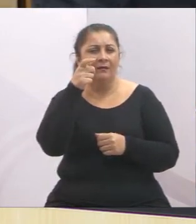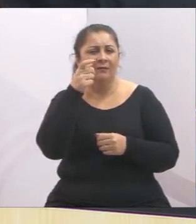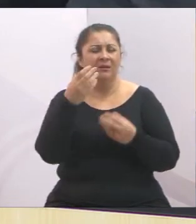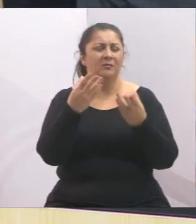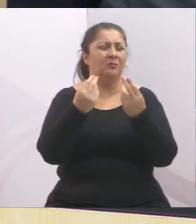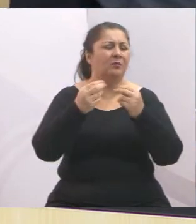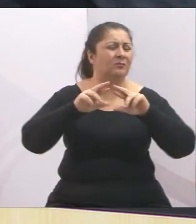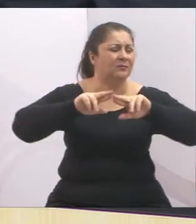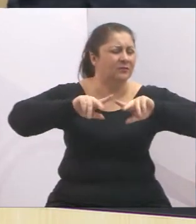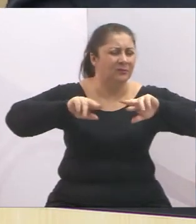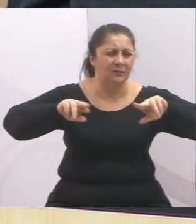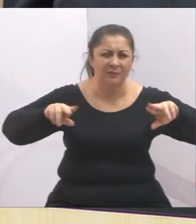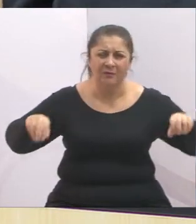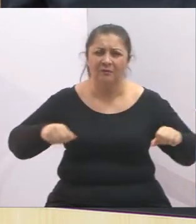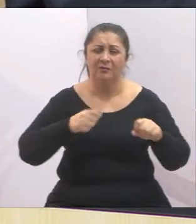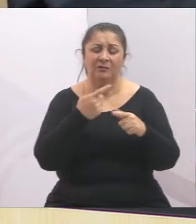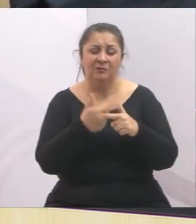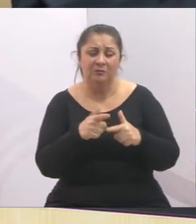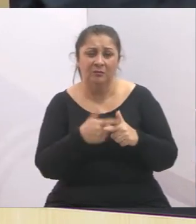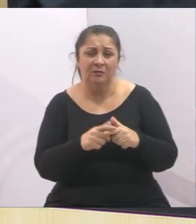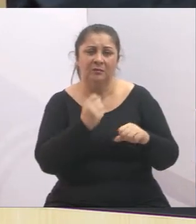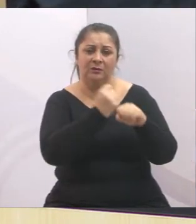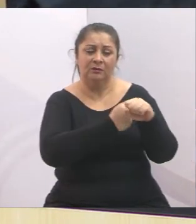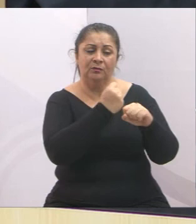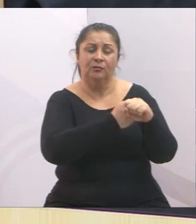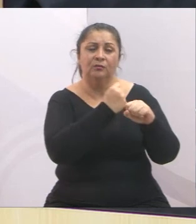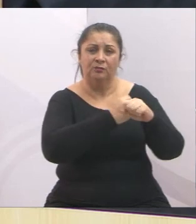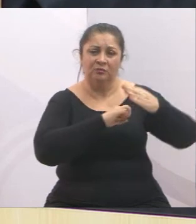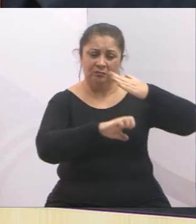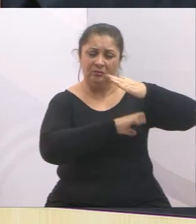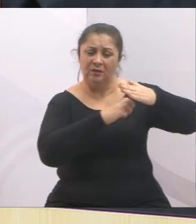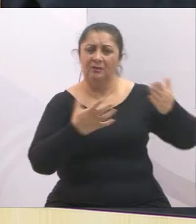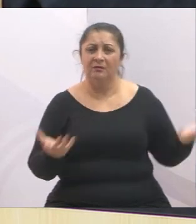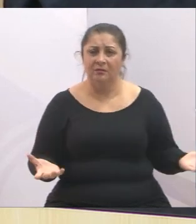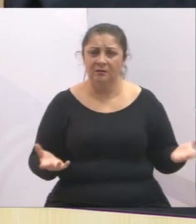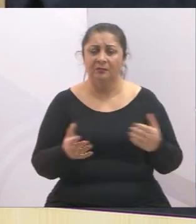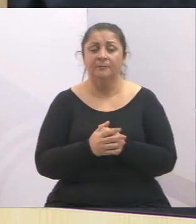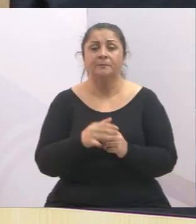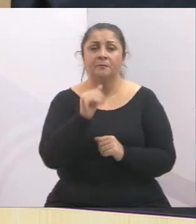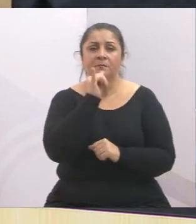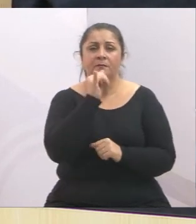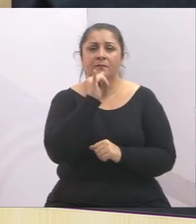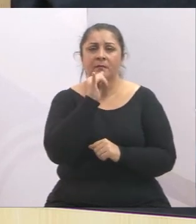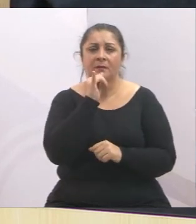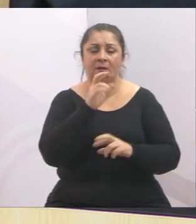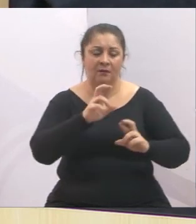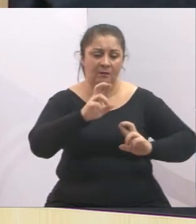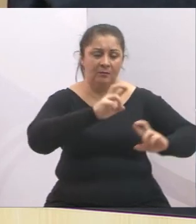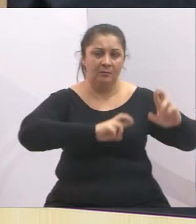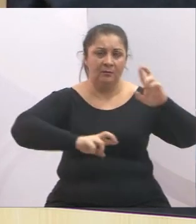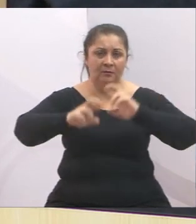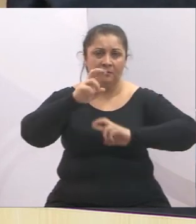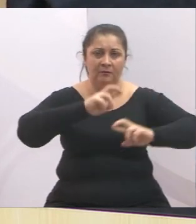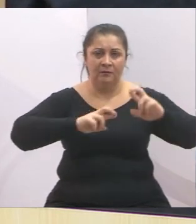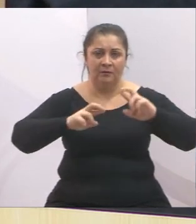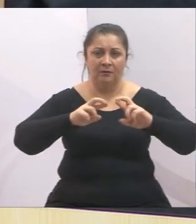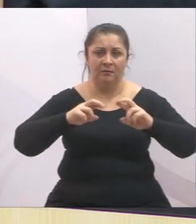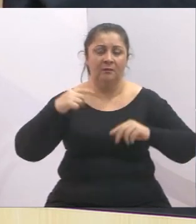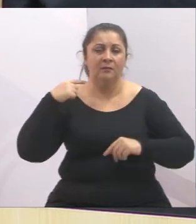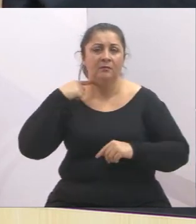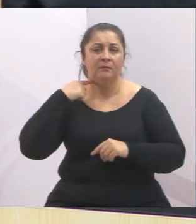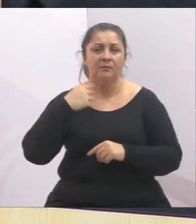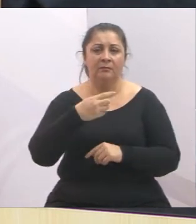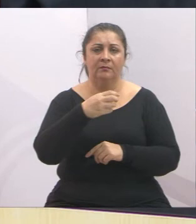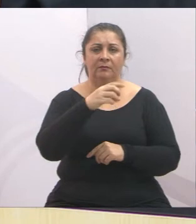correções junto às construtoras das casas e apartamentos, como a transmitida, por exemplo, uma vistoria em maio de 2018, com